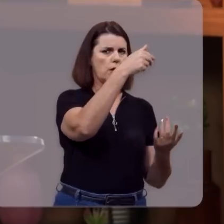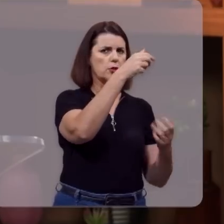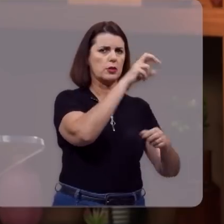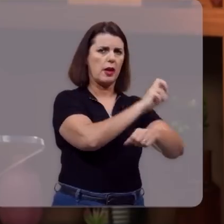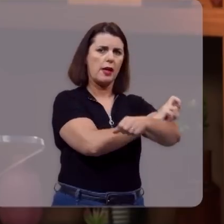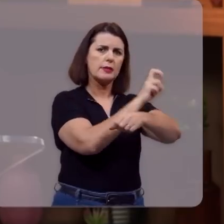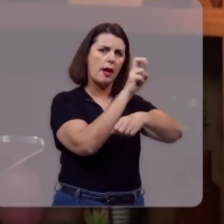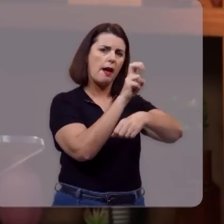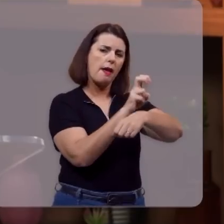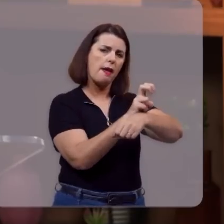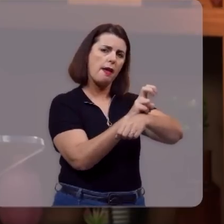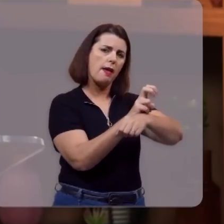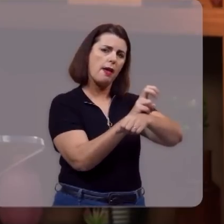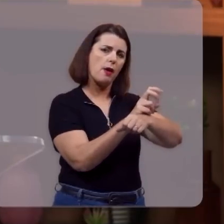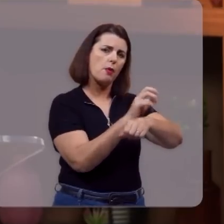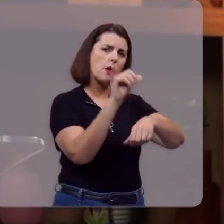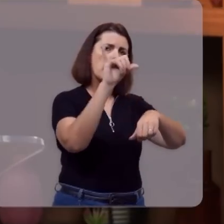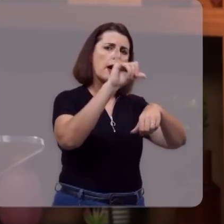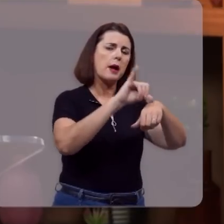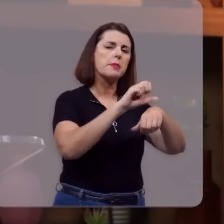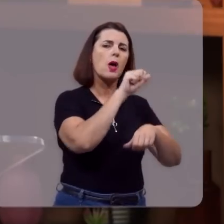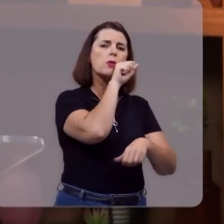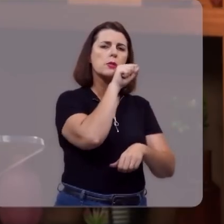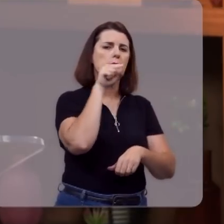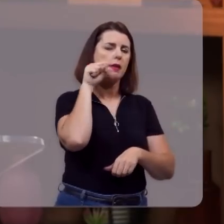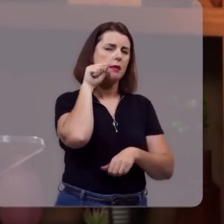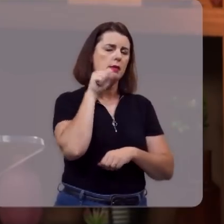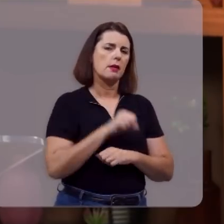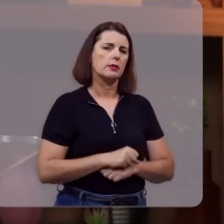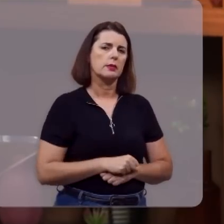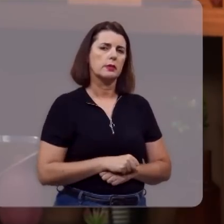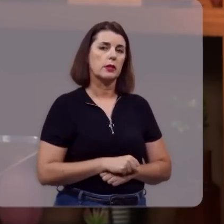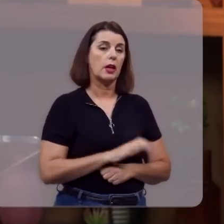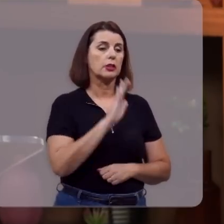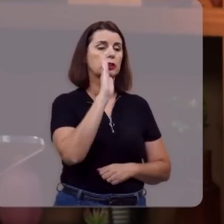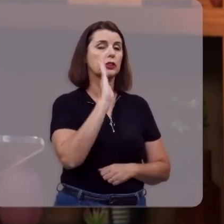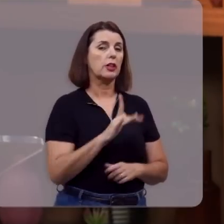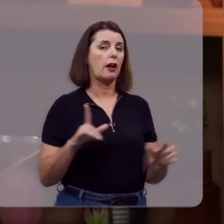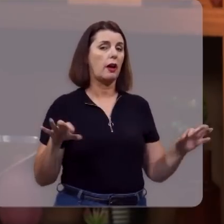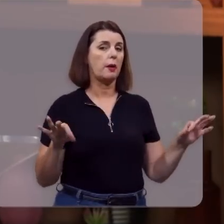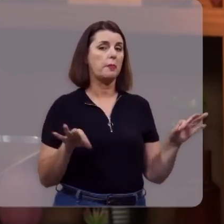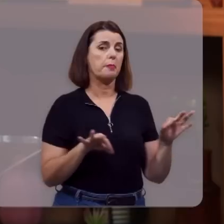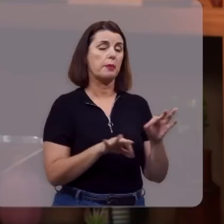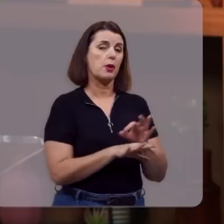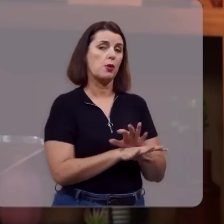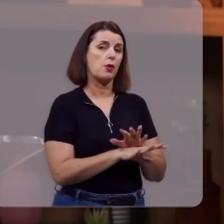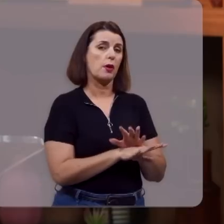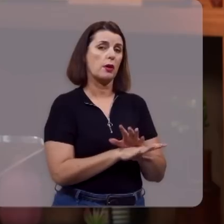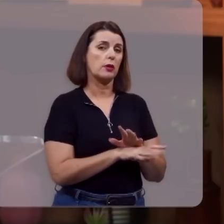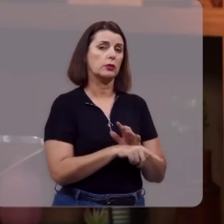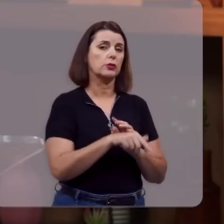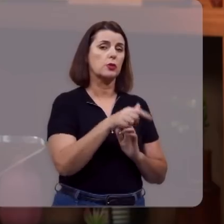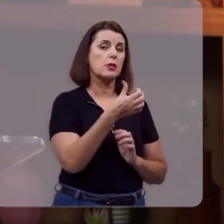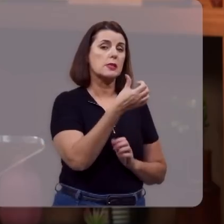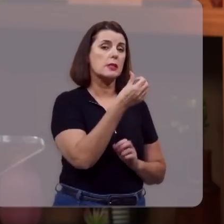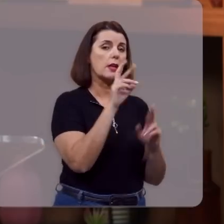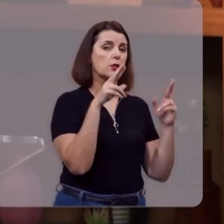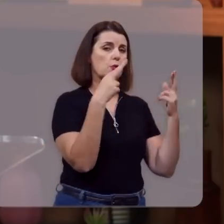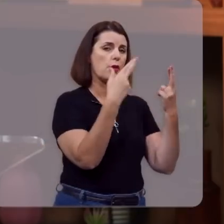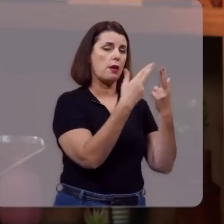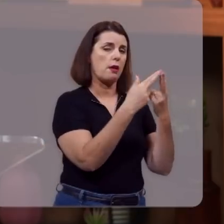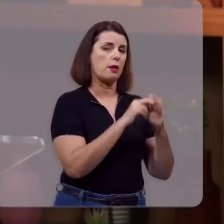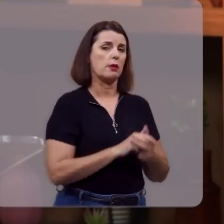de Israel, cuja capital era Samaria, já estava no 6º